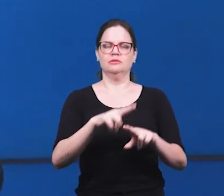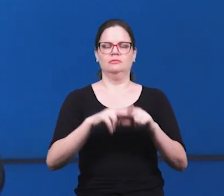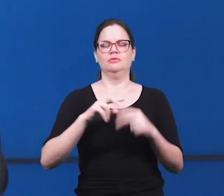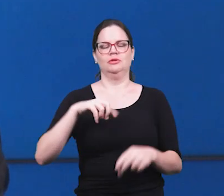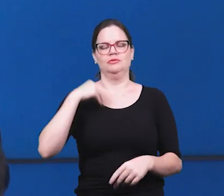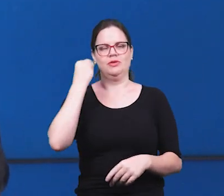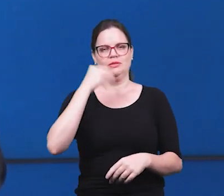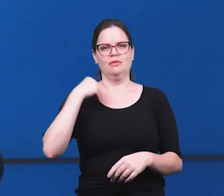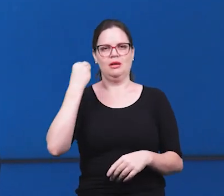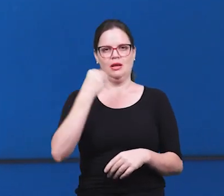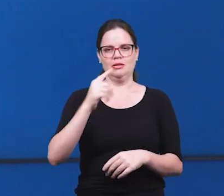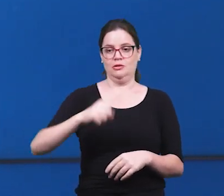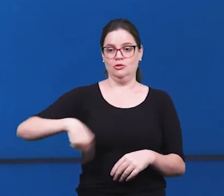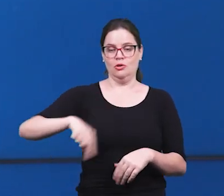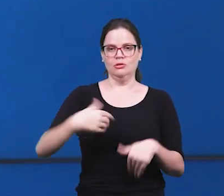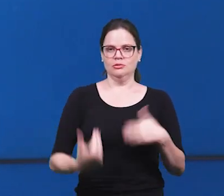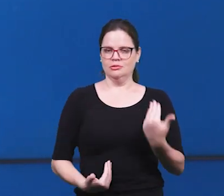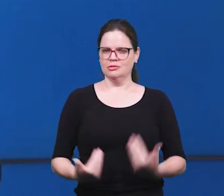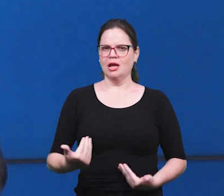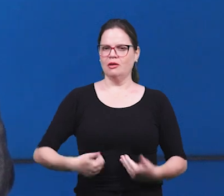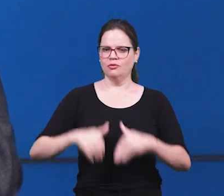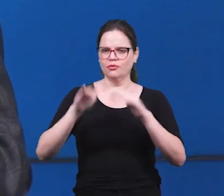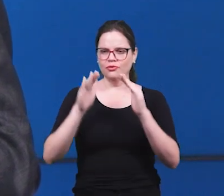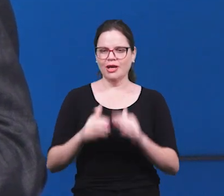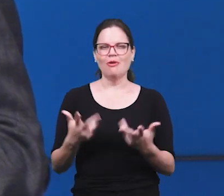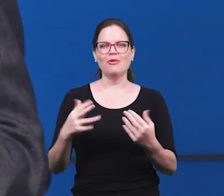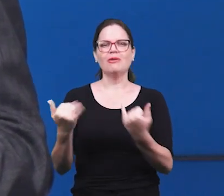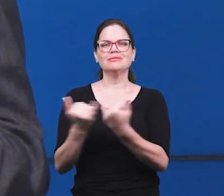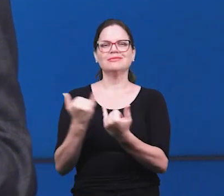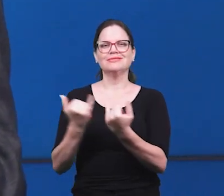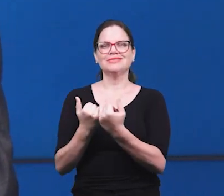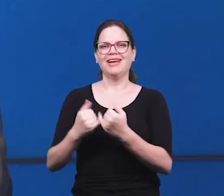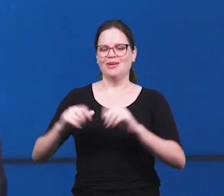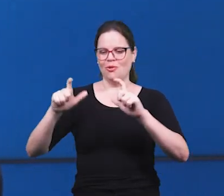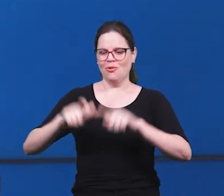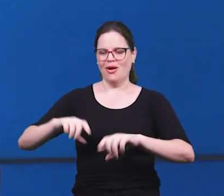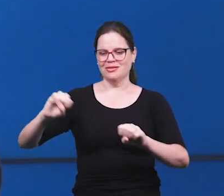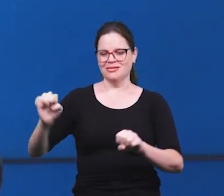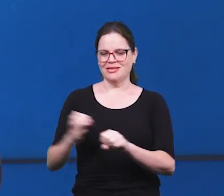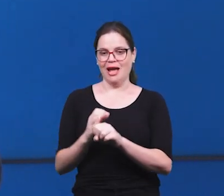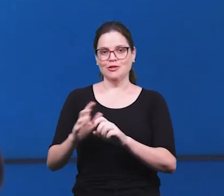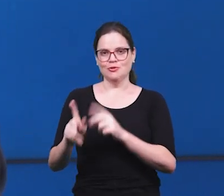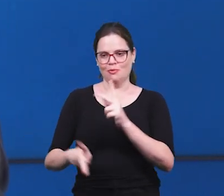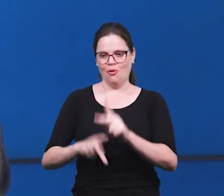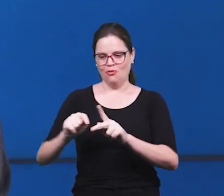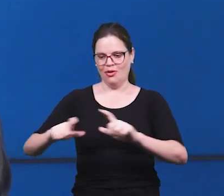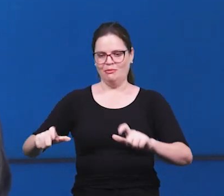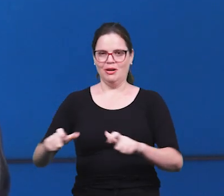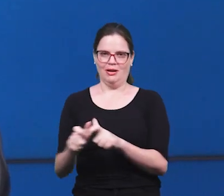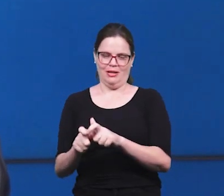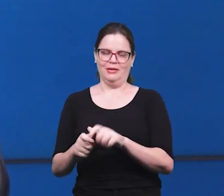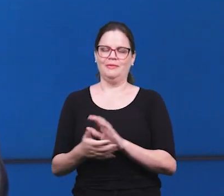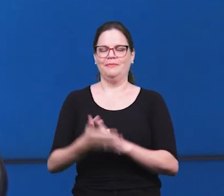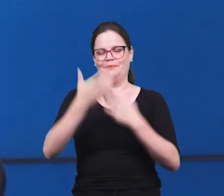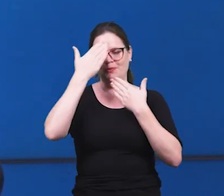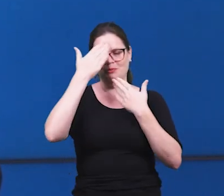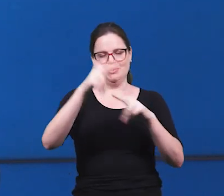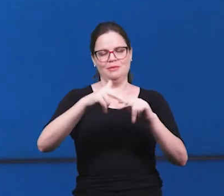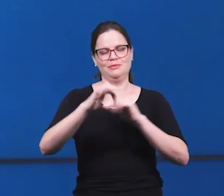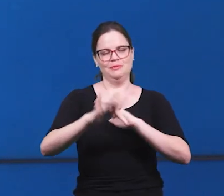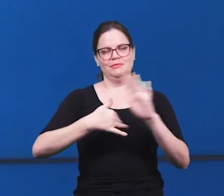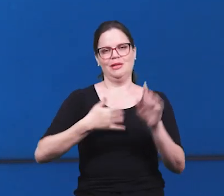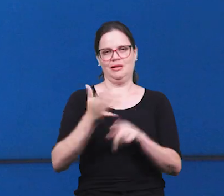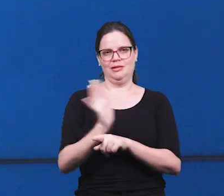nossa experiência na condição dos remanescentes de Sardes desta última hora. Muito bem colocado na sua resposta. Obrigado pela